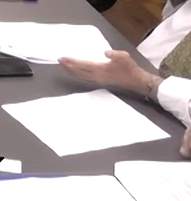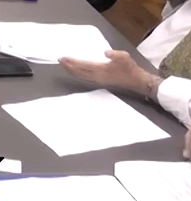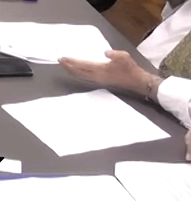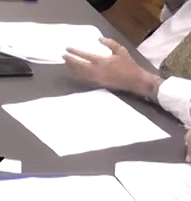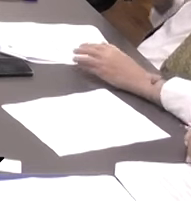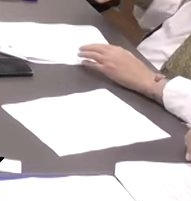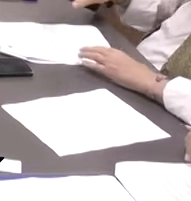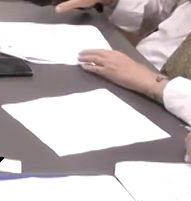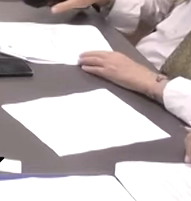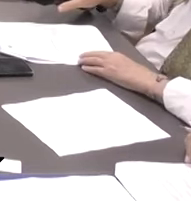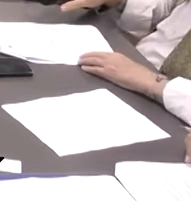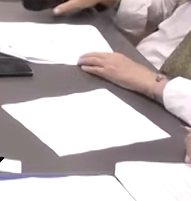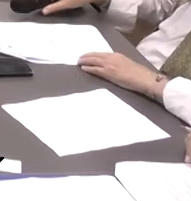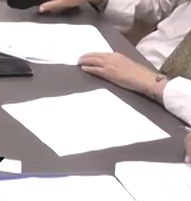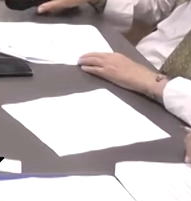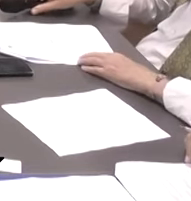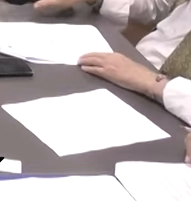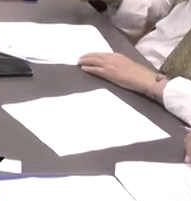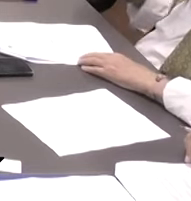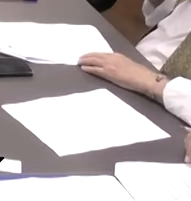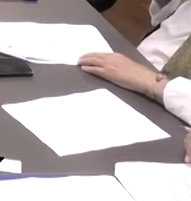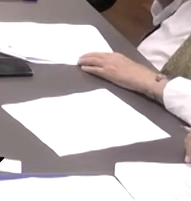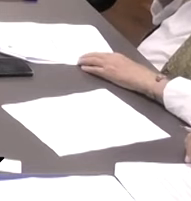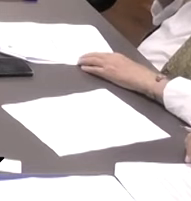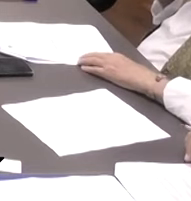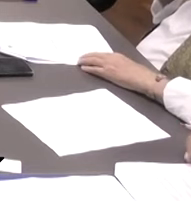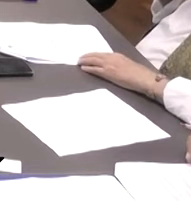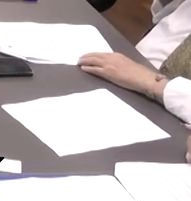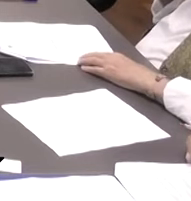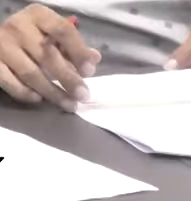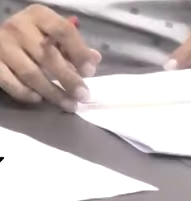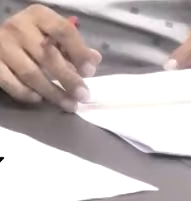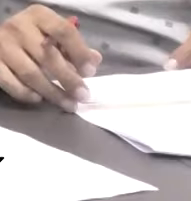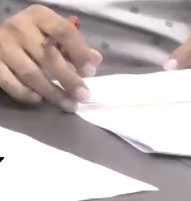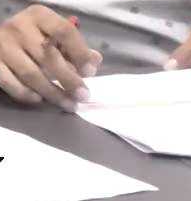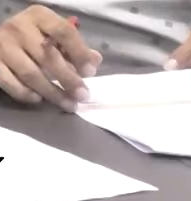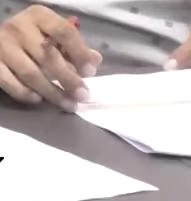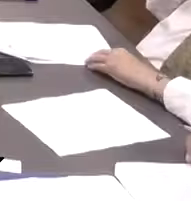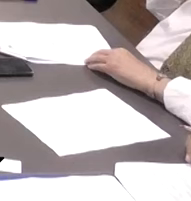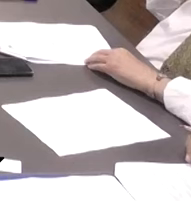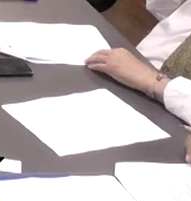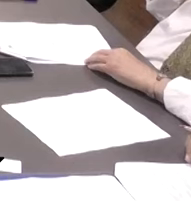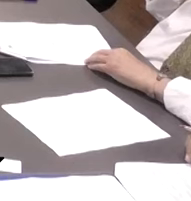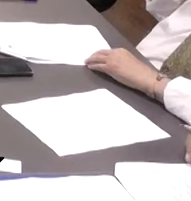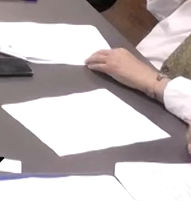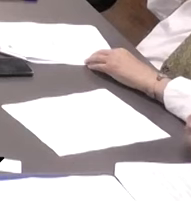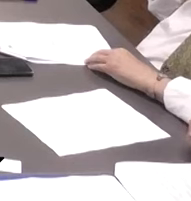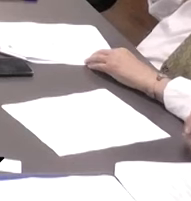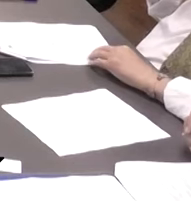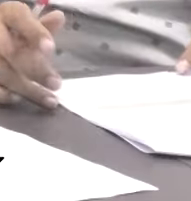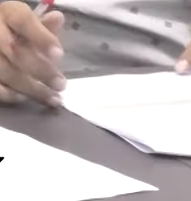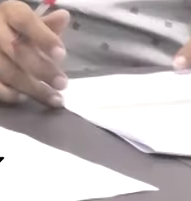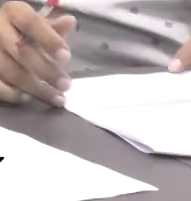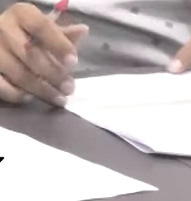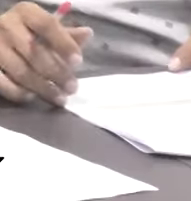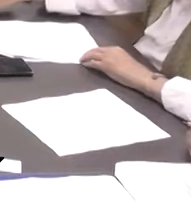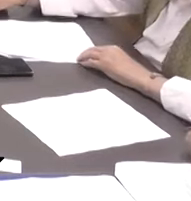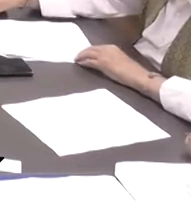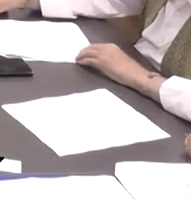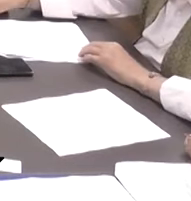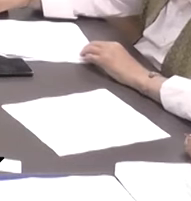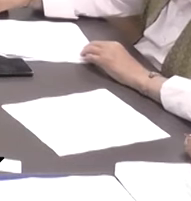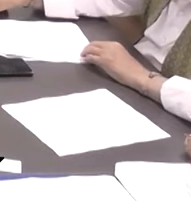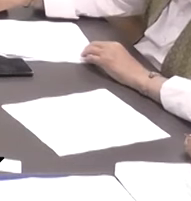complicado. Para discutir. Vossa Excelência vai apresentar voto separado, então. Isso. Eu vou acompanhar Vossa Excelência, deputado Avelar. Então, voto separado é pela inconstitucionalidade.